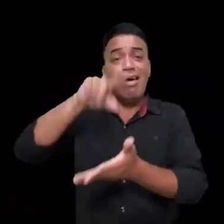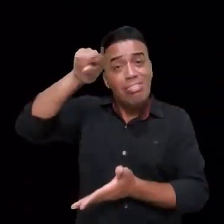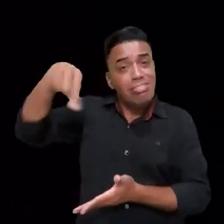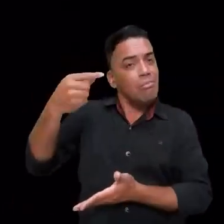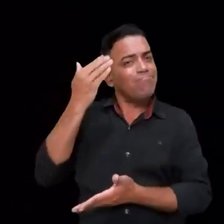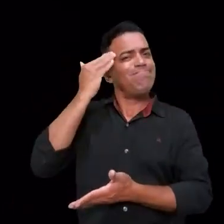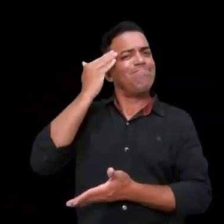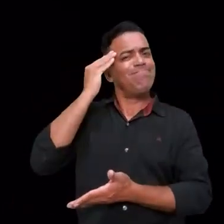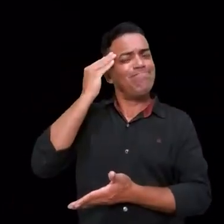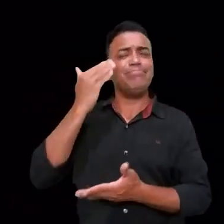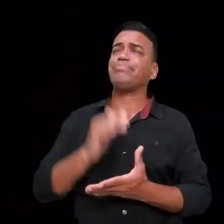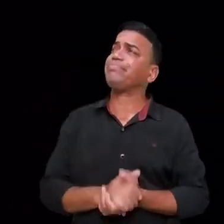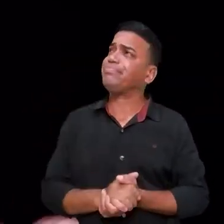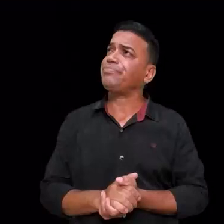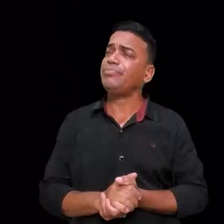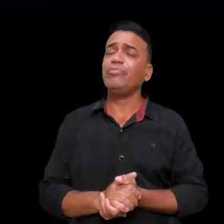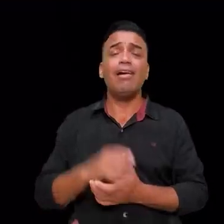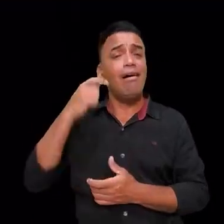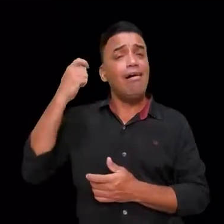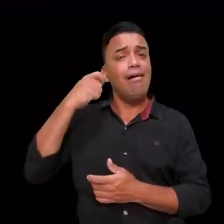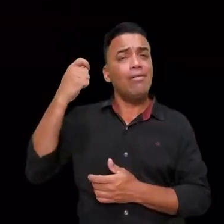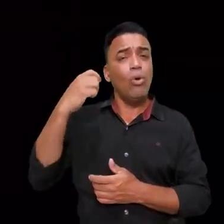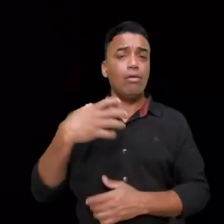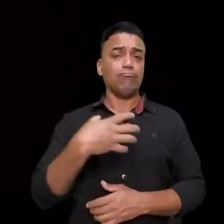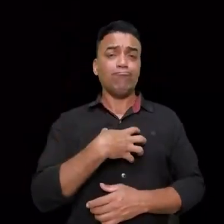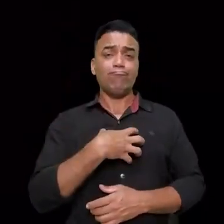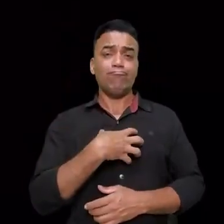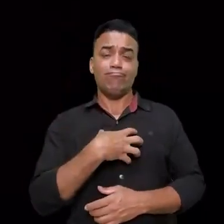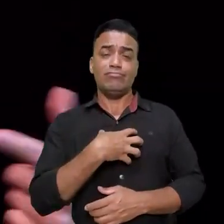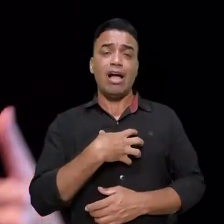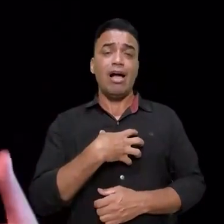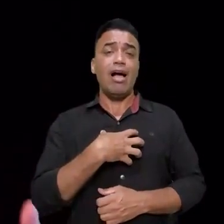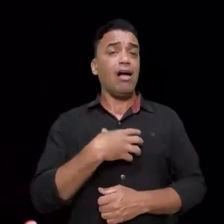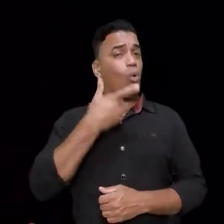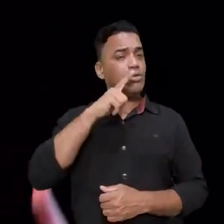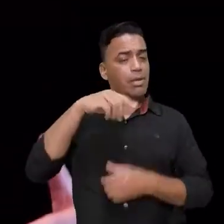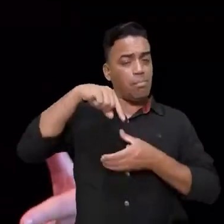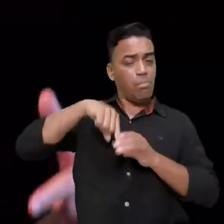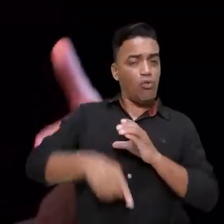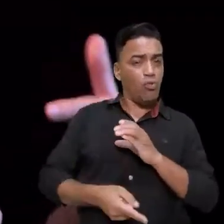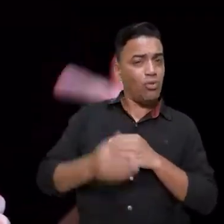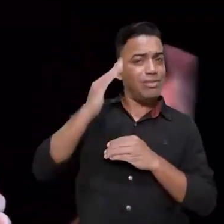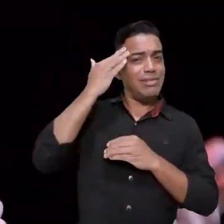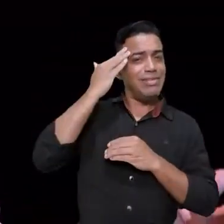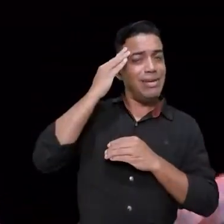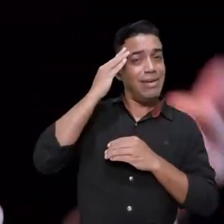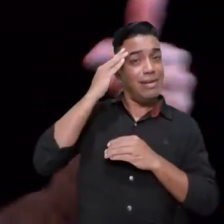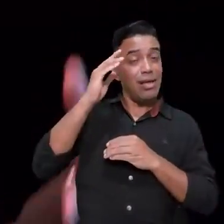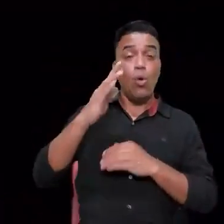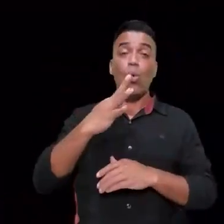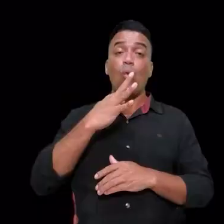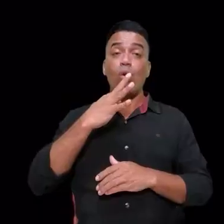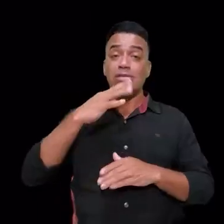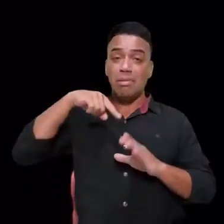entender, Josane, que ser ator é um modo de você entender-se melhor, porque a busca por